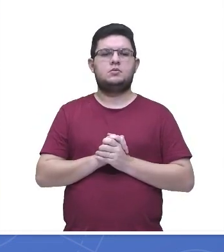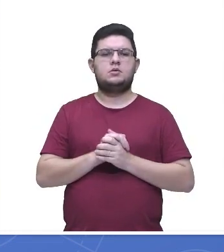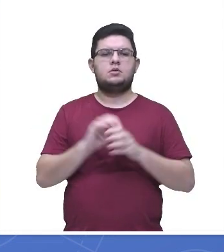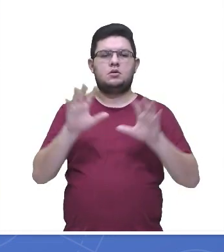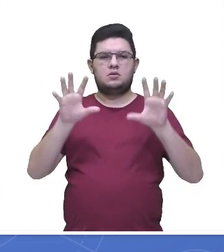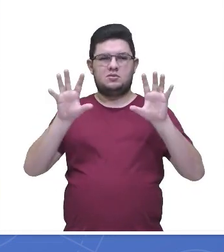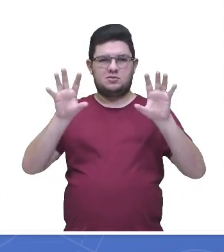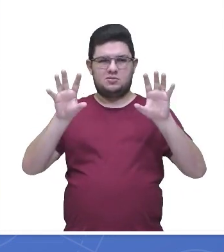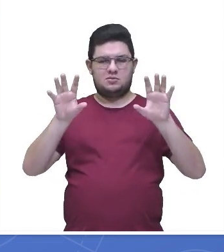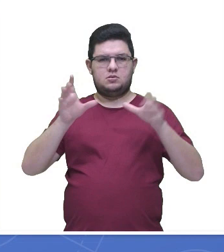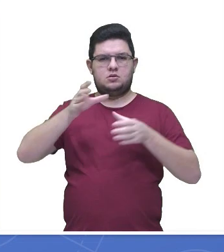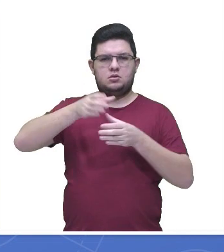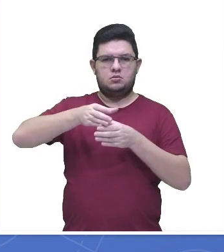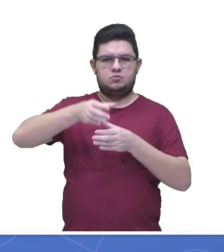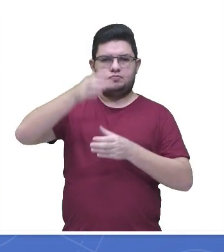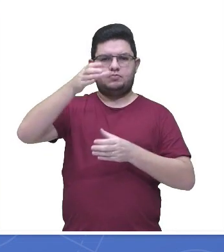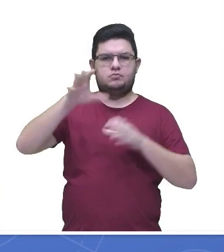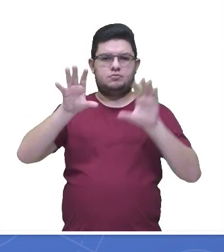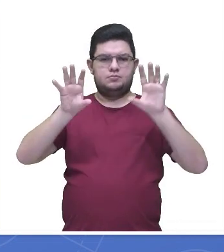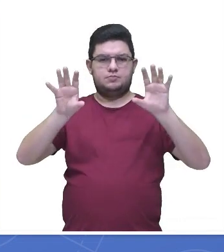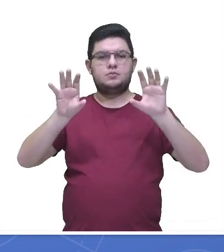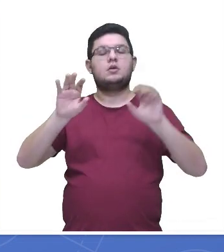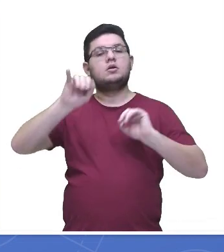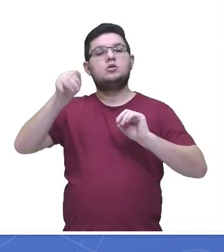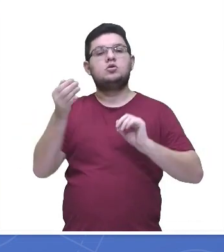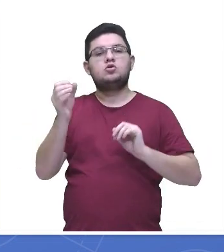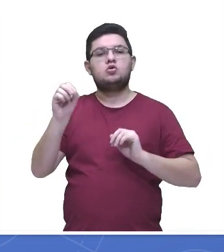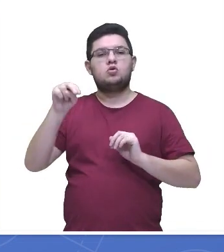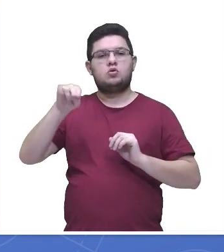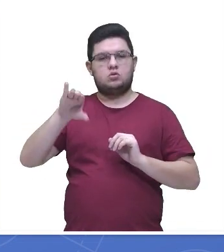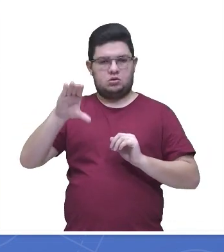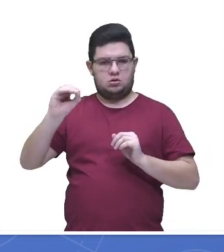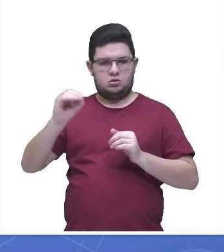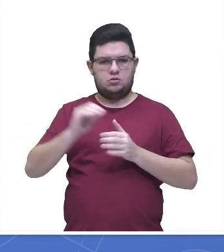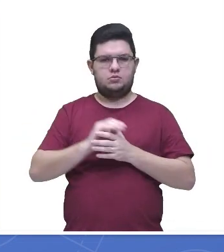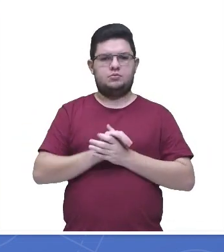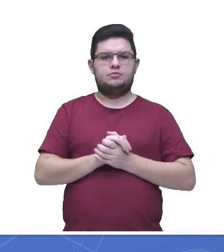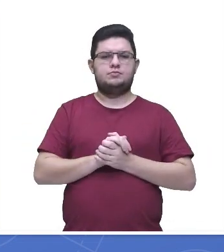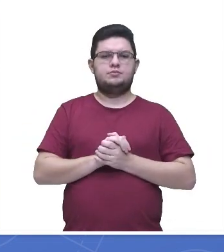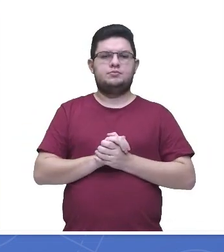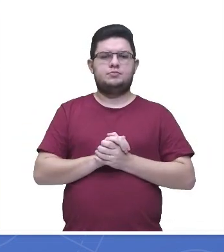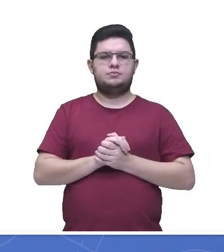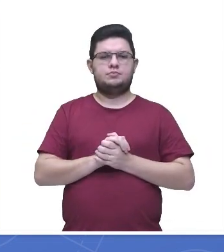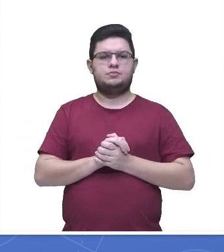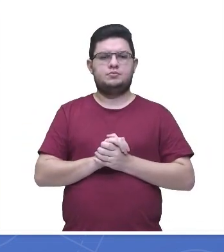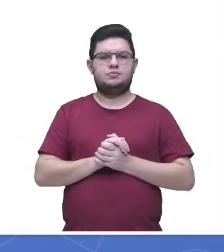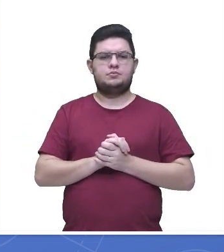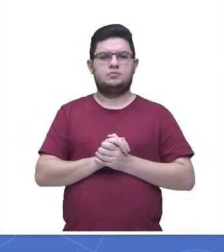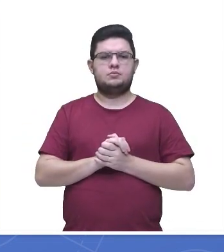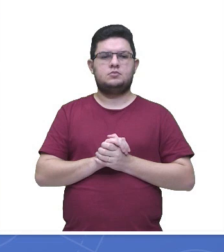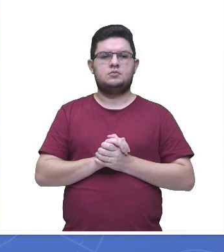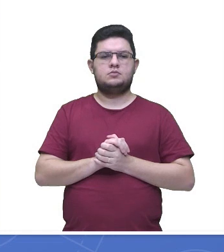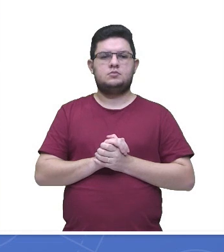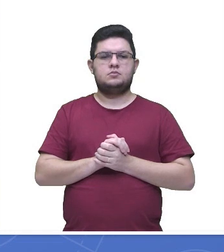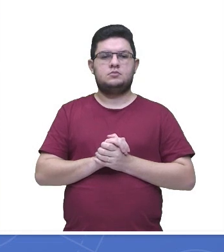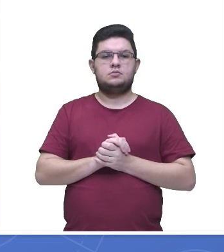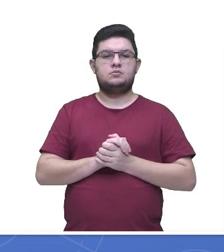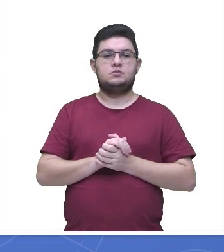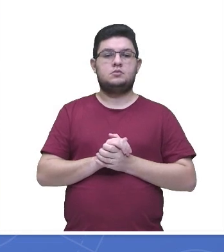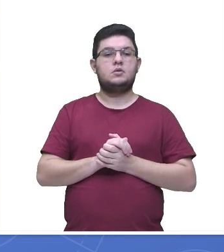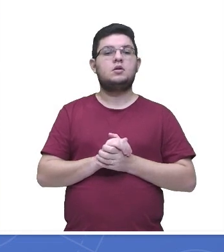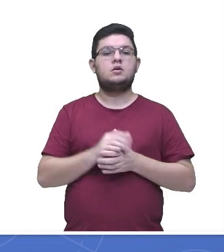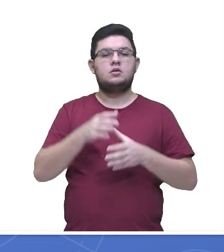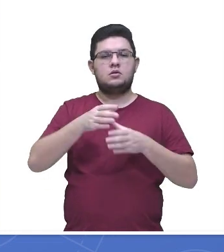jônico, tá? Então, capitel jônico. Ok? Ele é